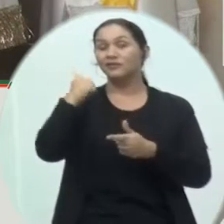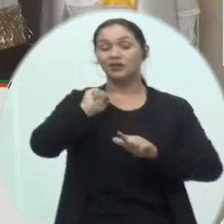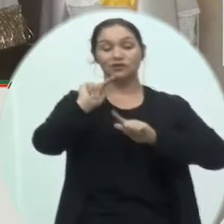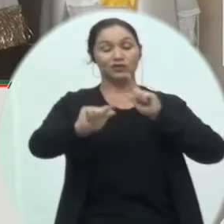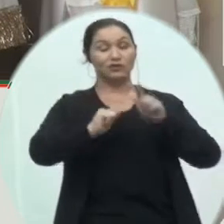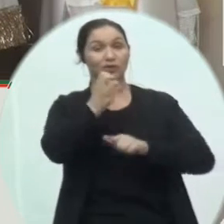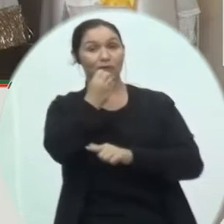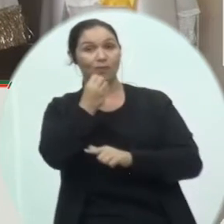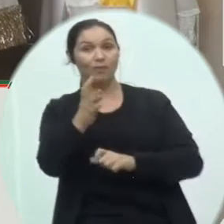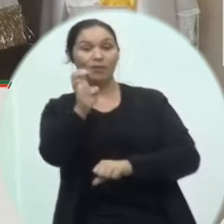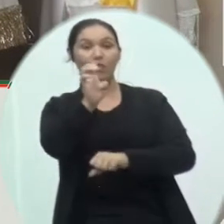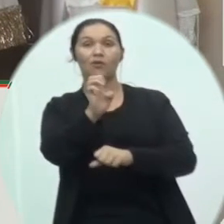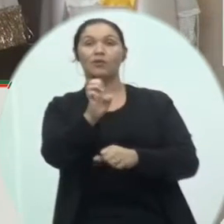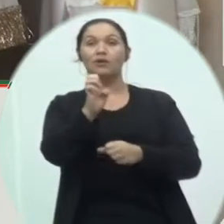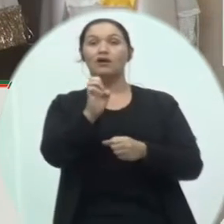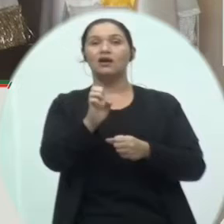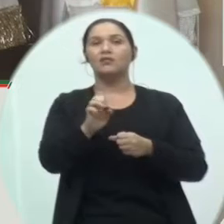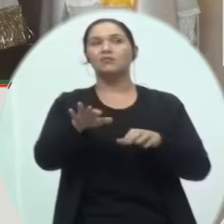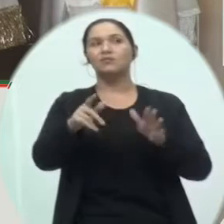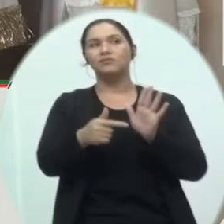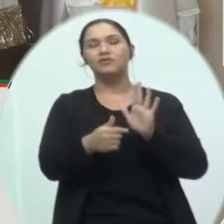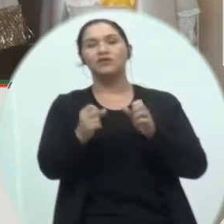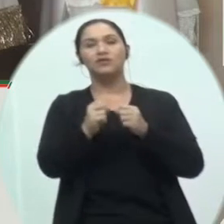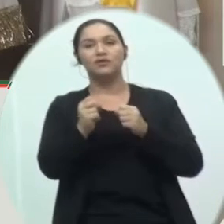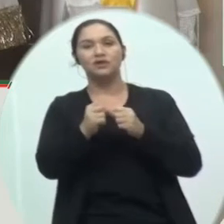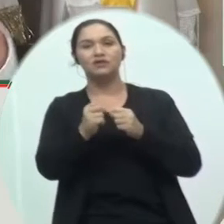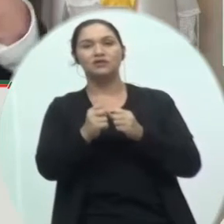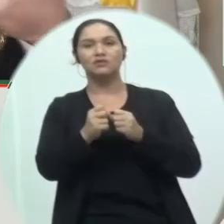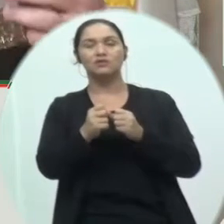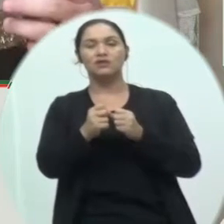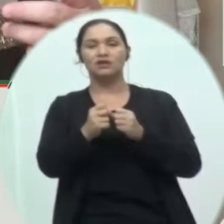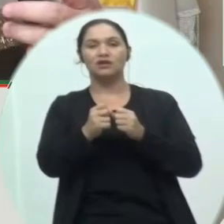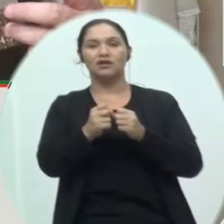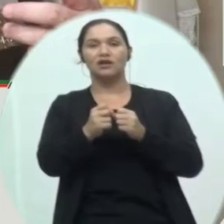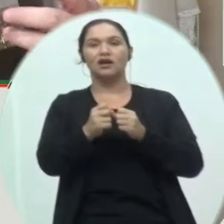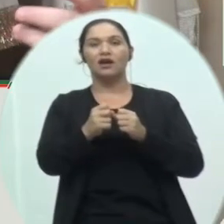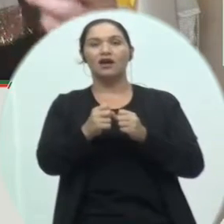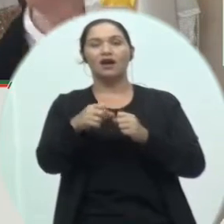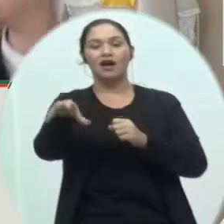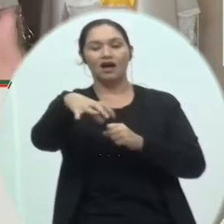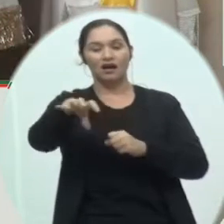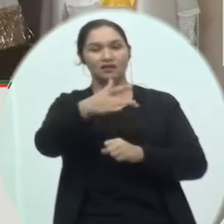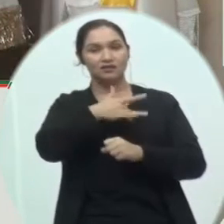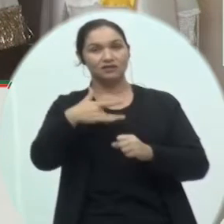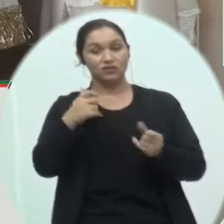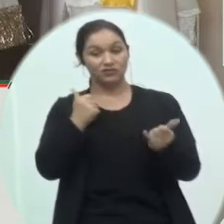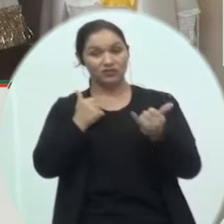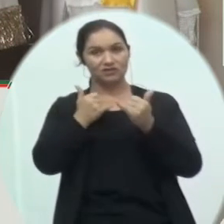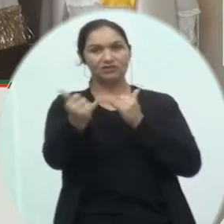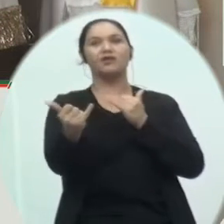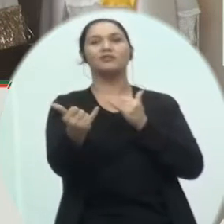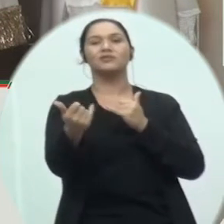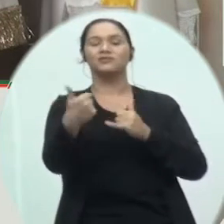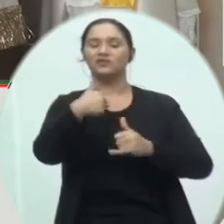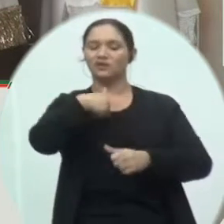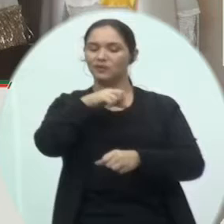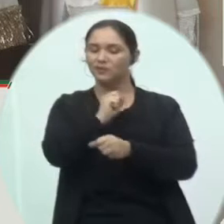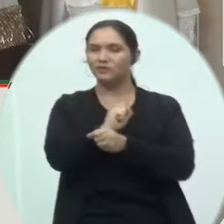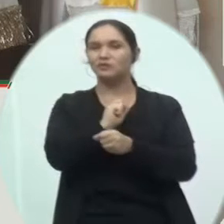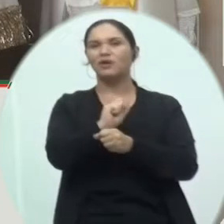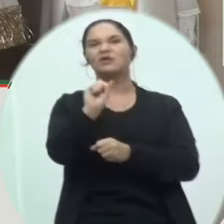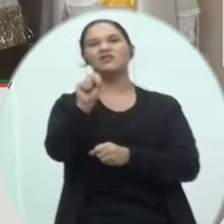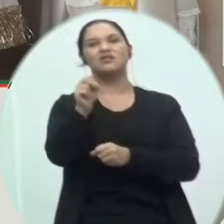a prova dos 9, né? A comprovação, se naquela época realmente ele tinha competência, e agora, novamente, eu espero que sim,